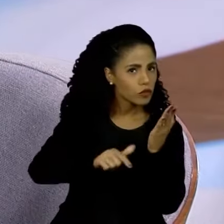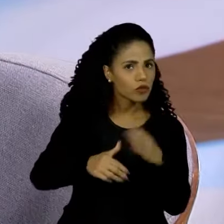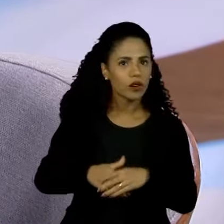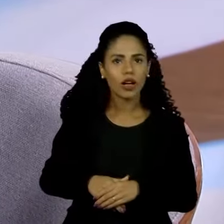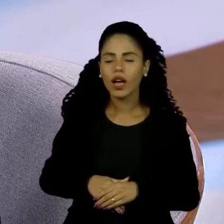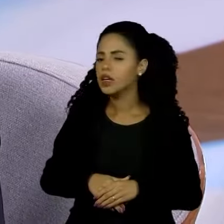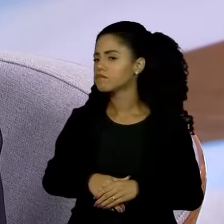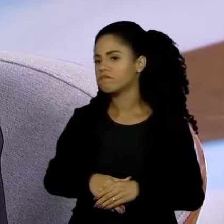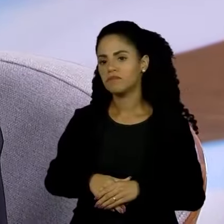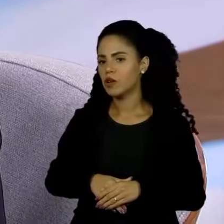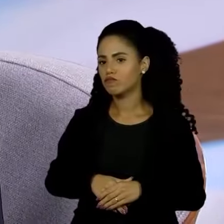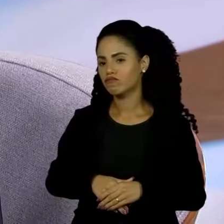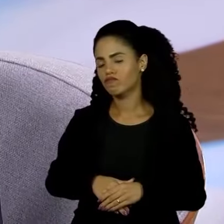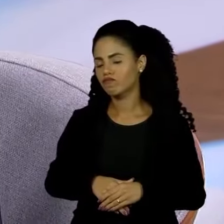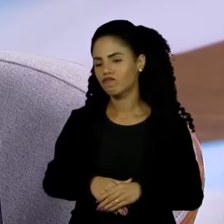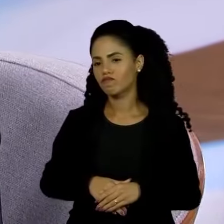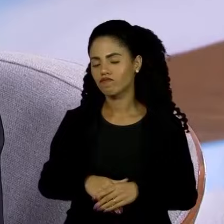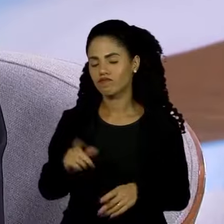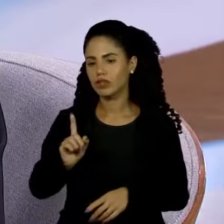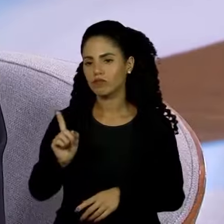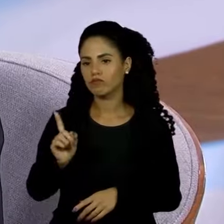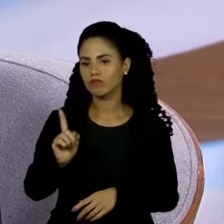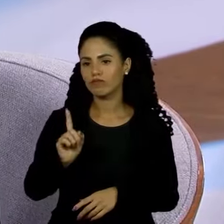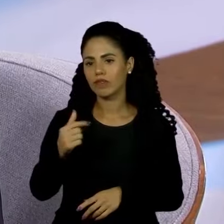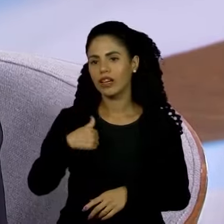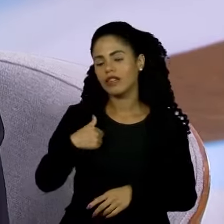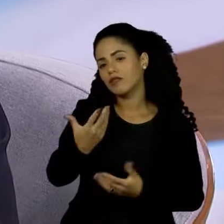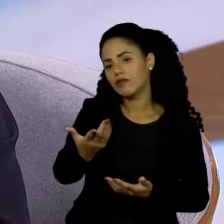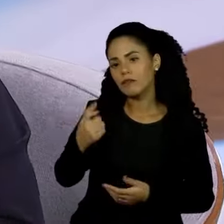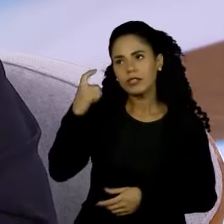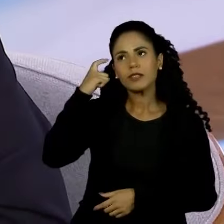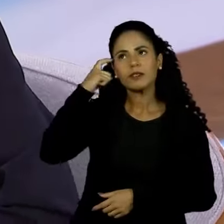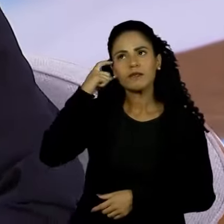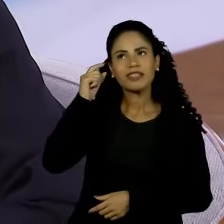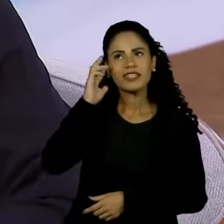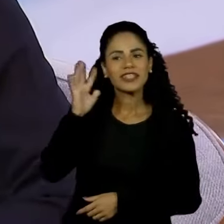tenho. Não? Não tenho. Mas eu tenho coisa na cabeça. Já. Alaide,